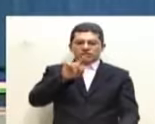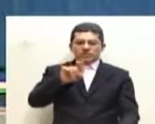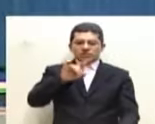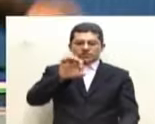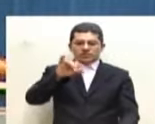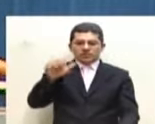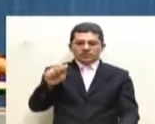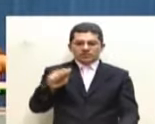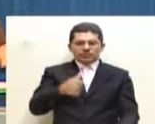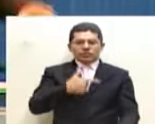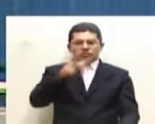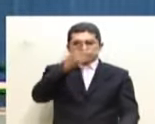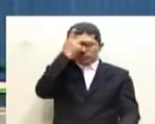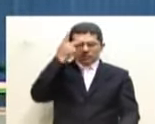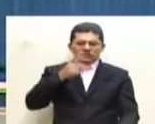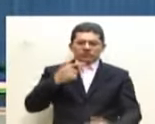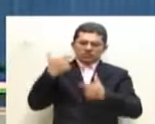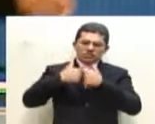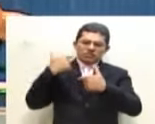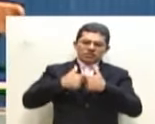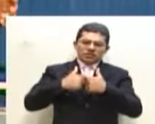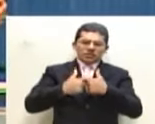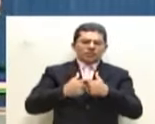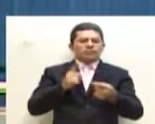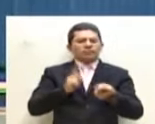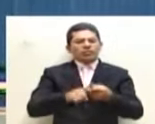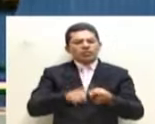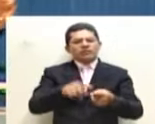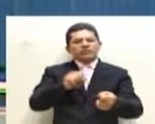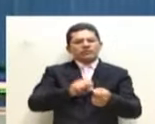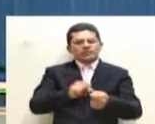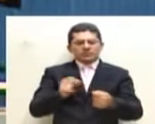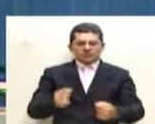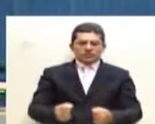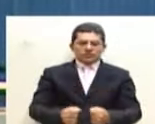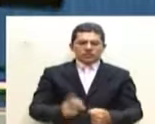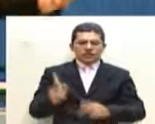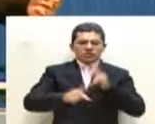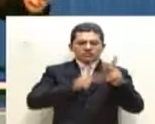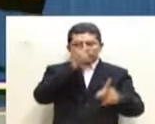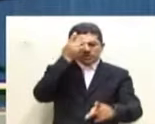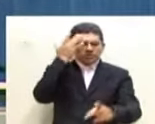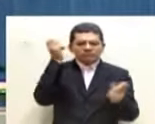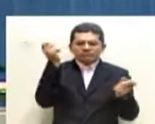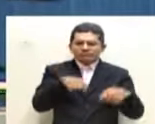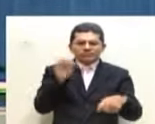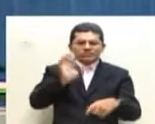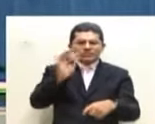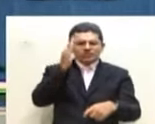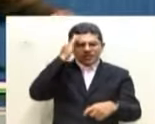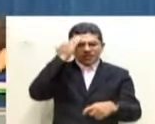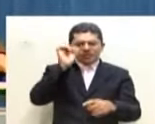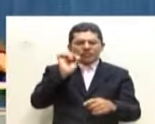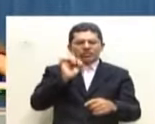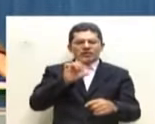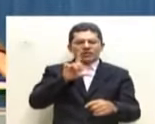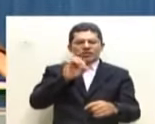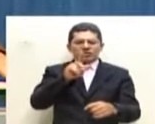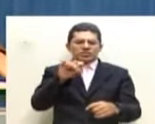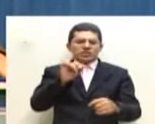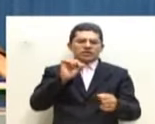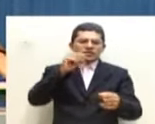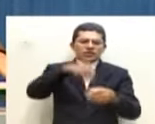vários outros. Por que tu fez isso? As pessoas não conseguem entender, dentro da lógica formal